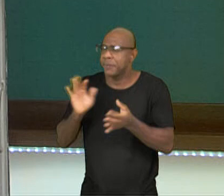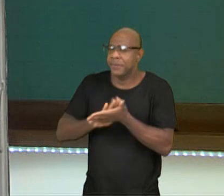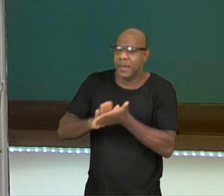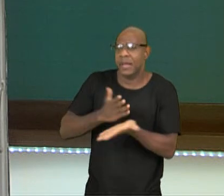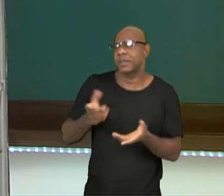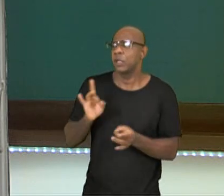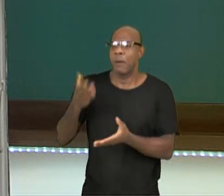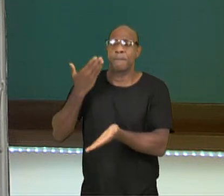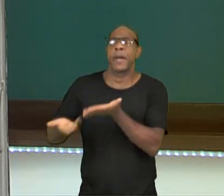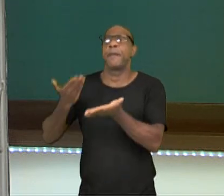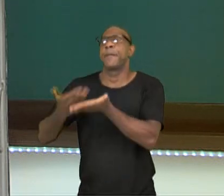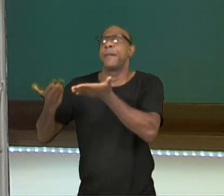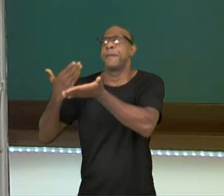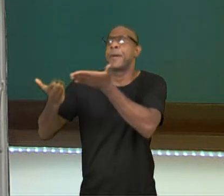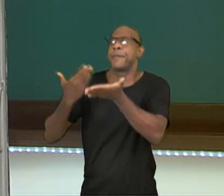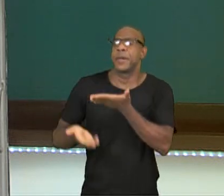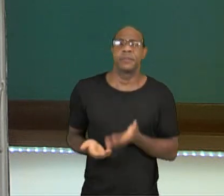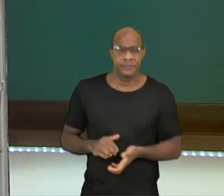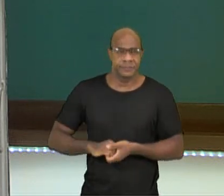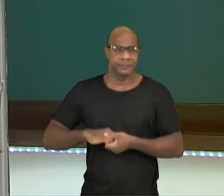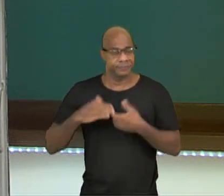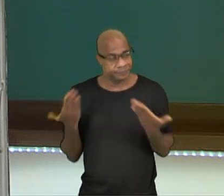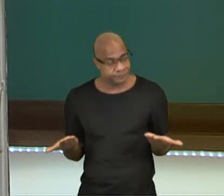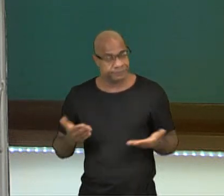pelos colonizadores europeus.